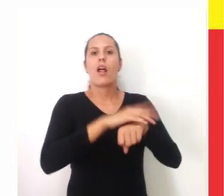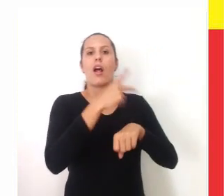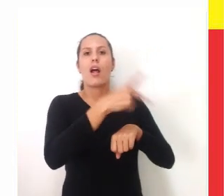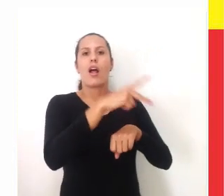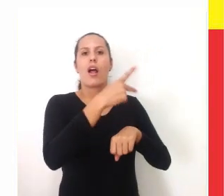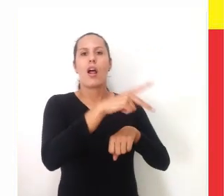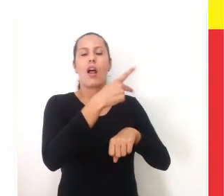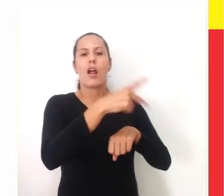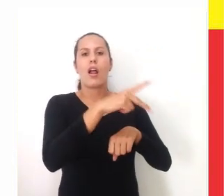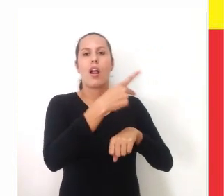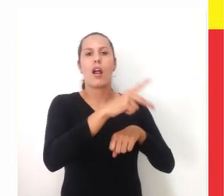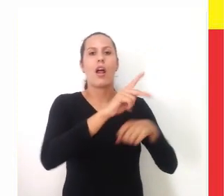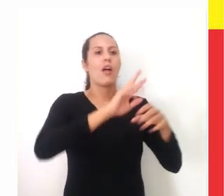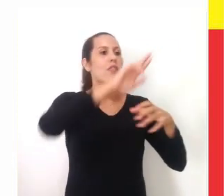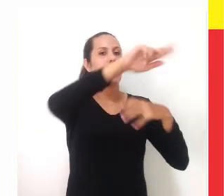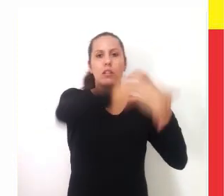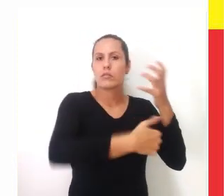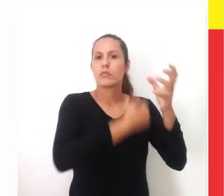é